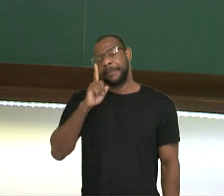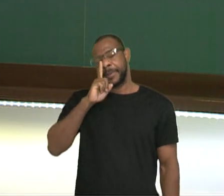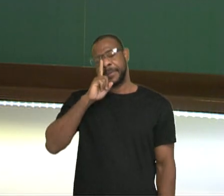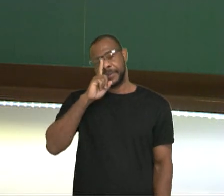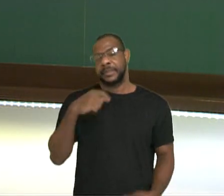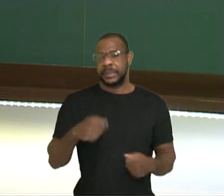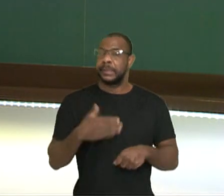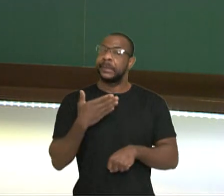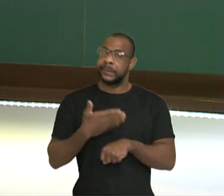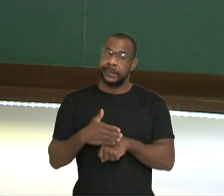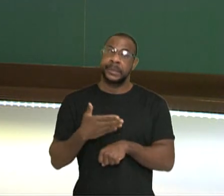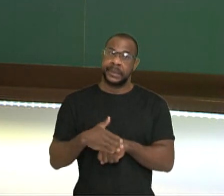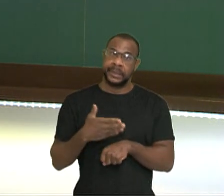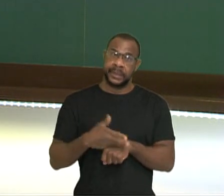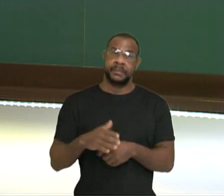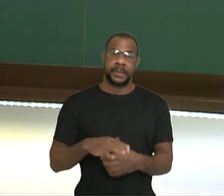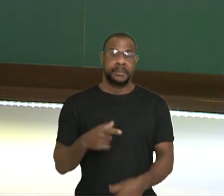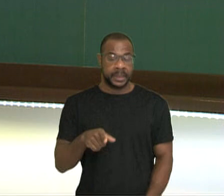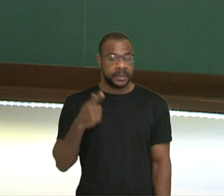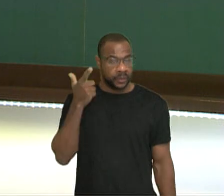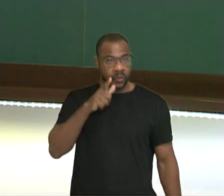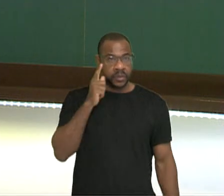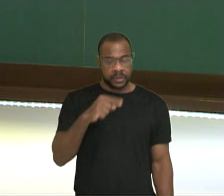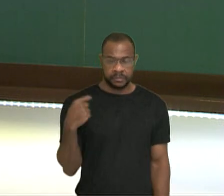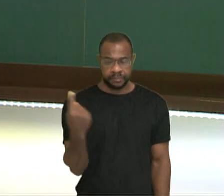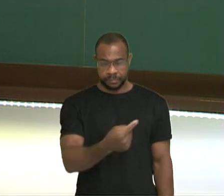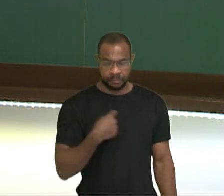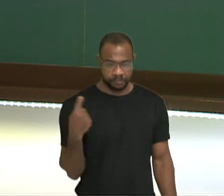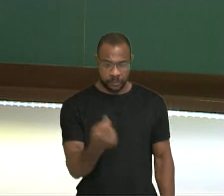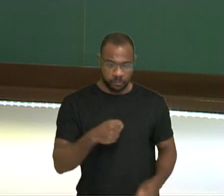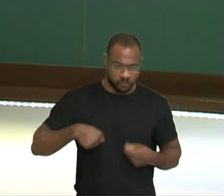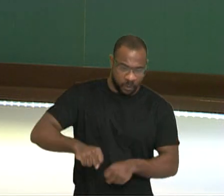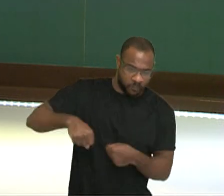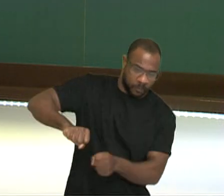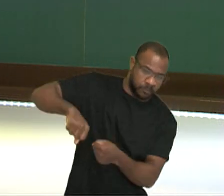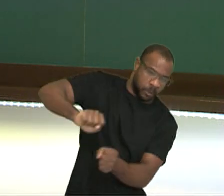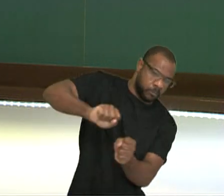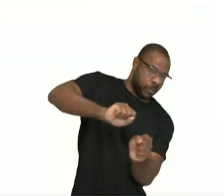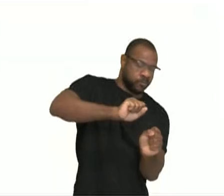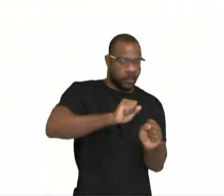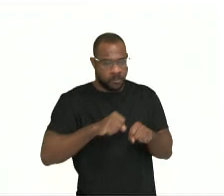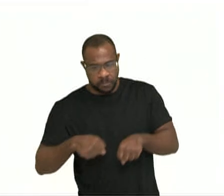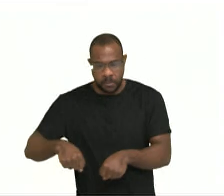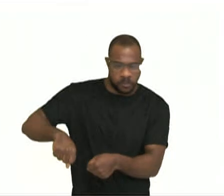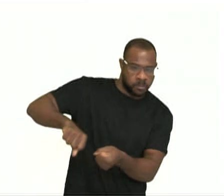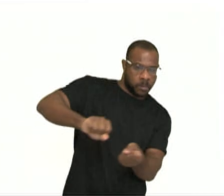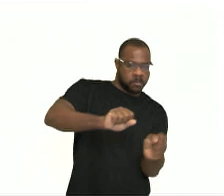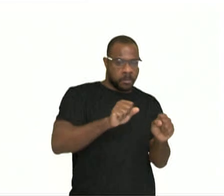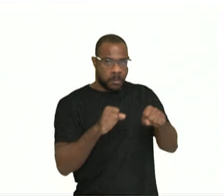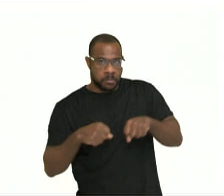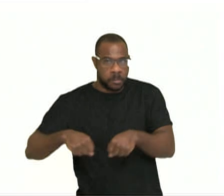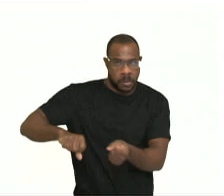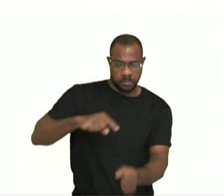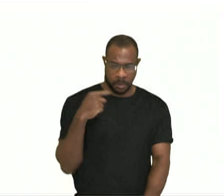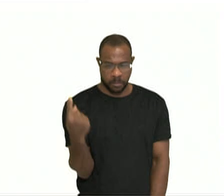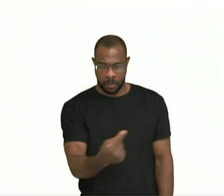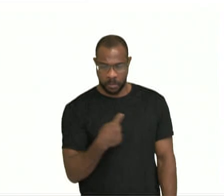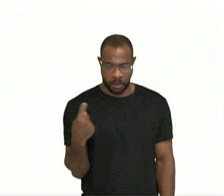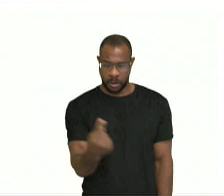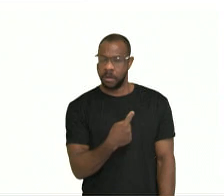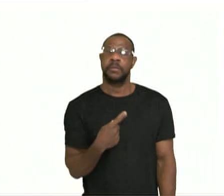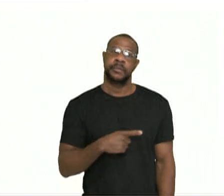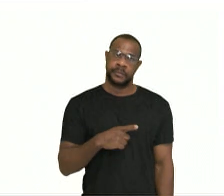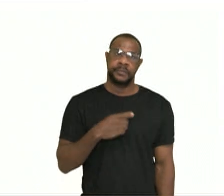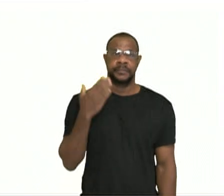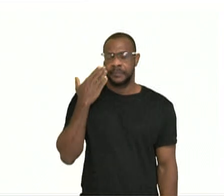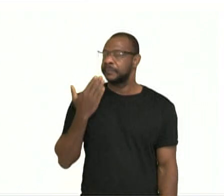de muito treino para que ele consiga desenvolver esse espetáculo, né? Então, eles andam ali dentro em alta velocidade e é uma